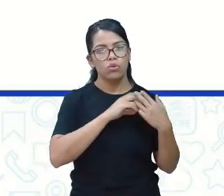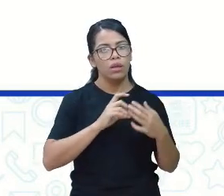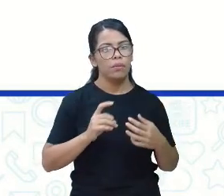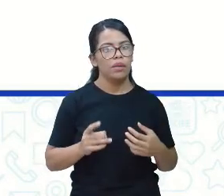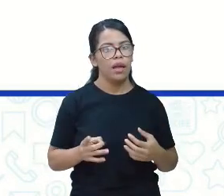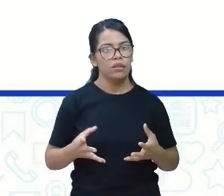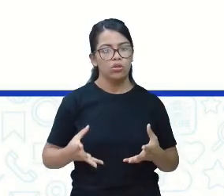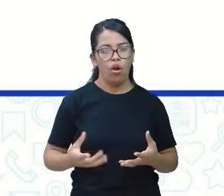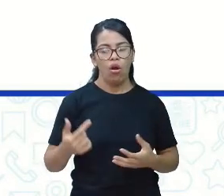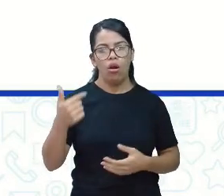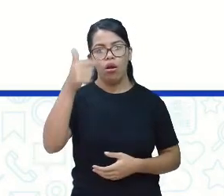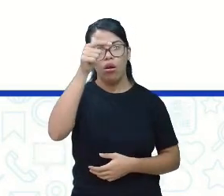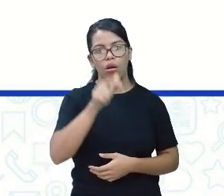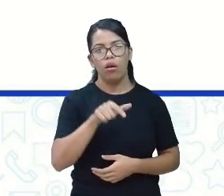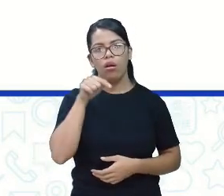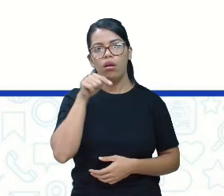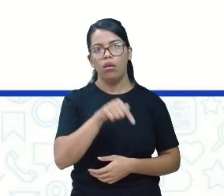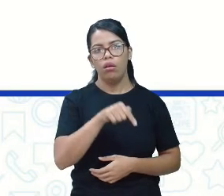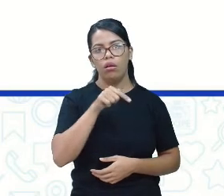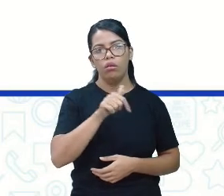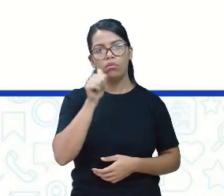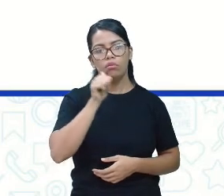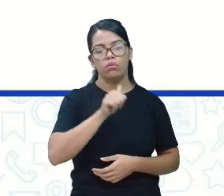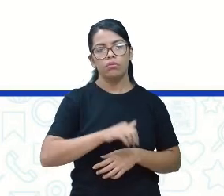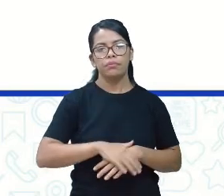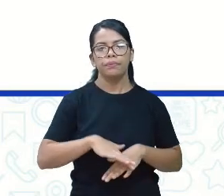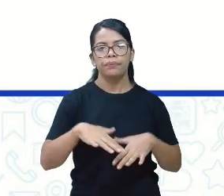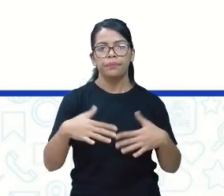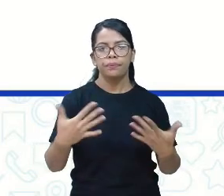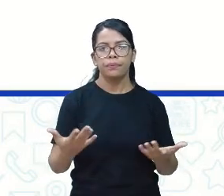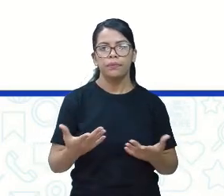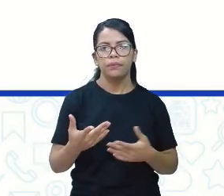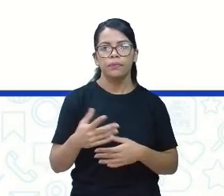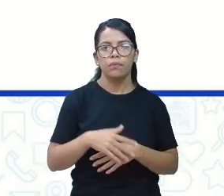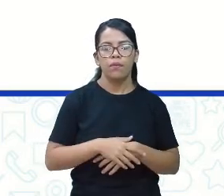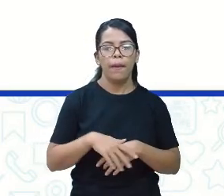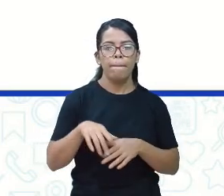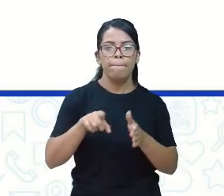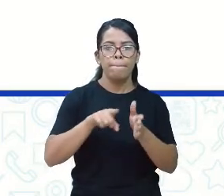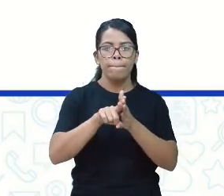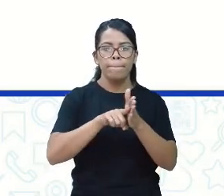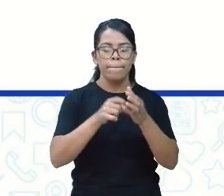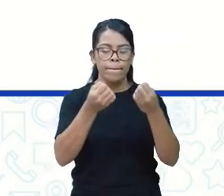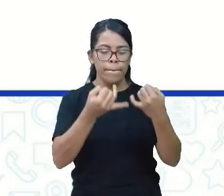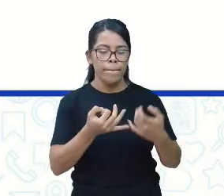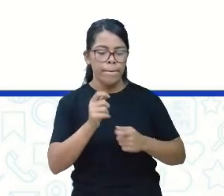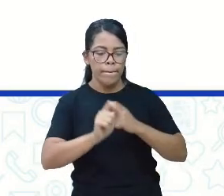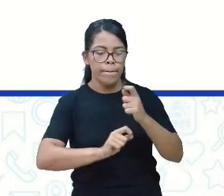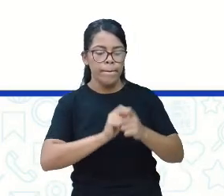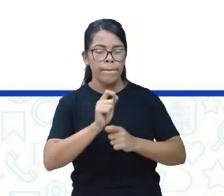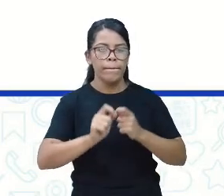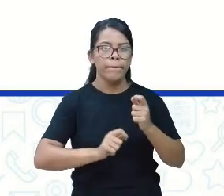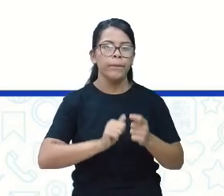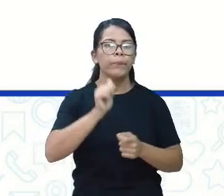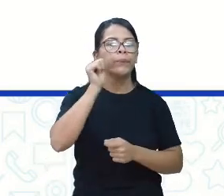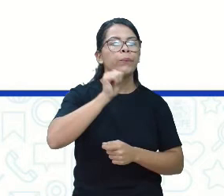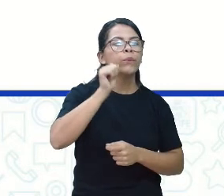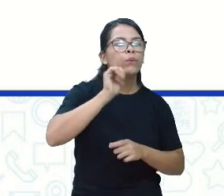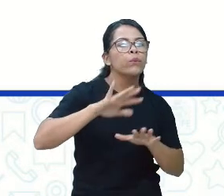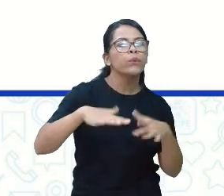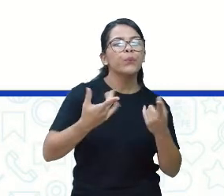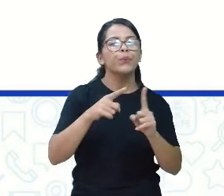nela. Pesquisas descrevem que mulheres que engravidam muito novas, geralmente elas tentam